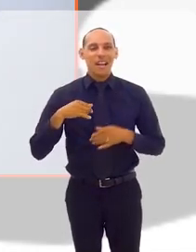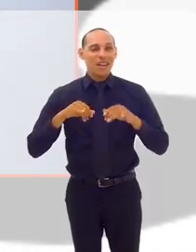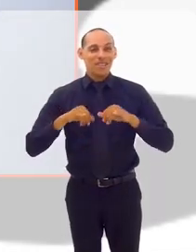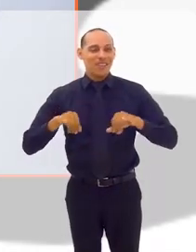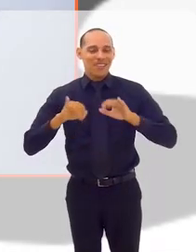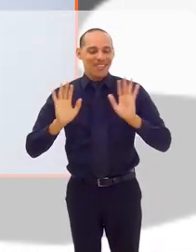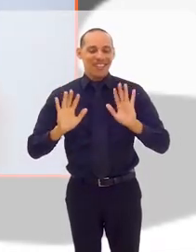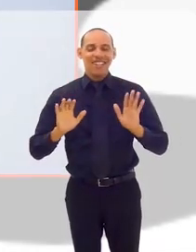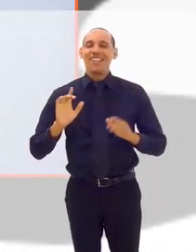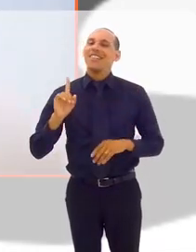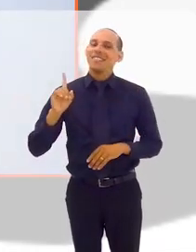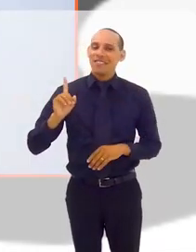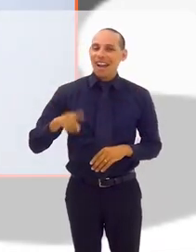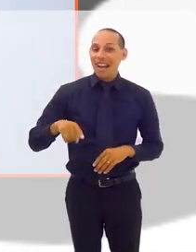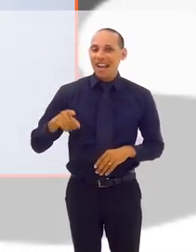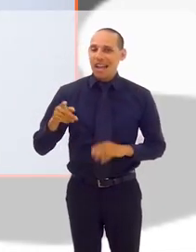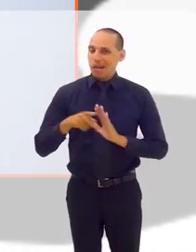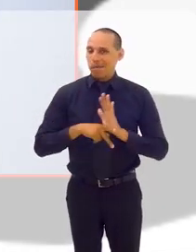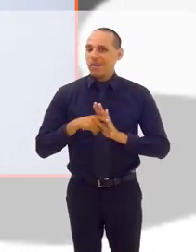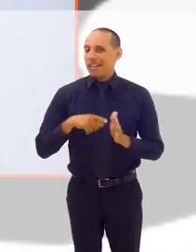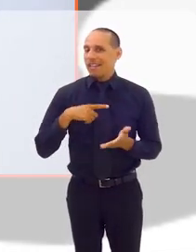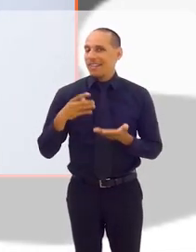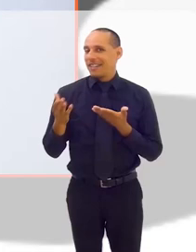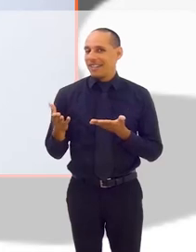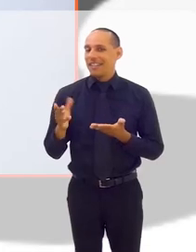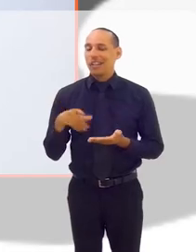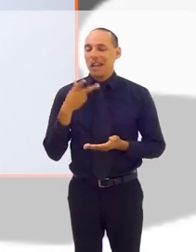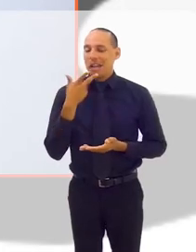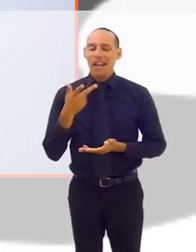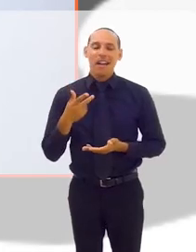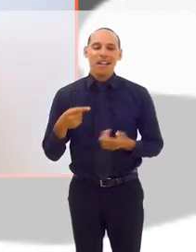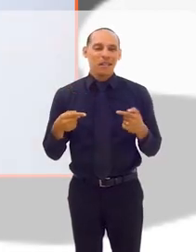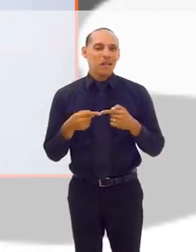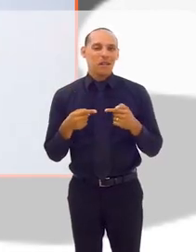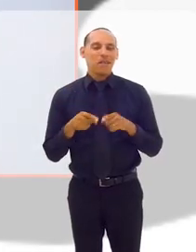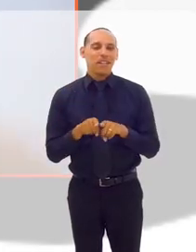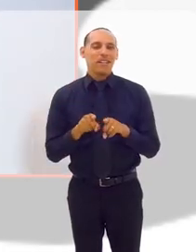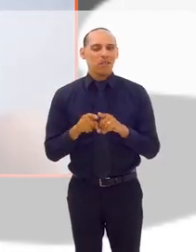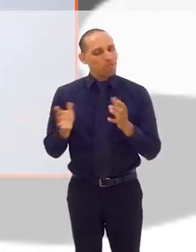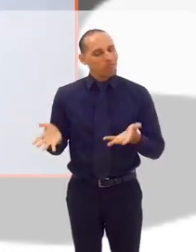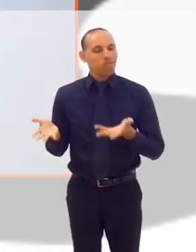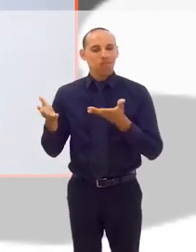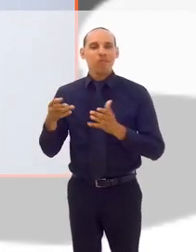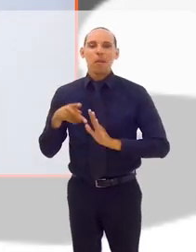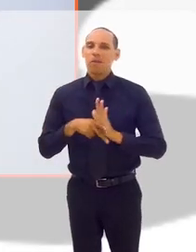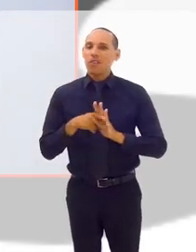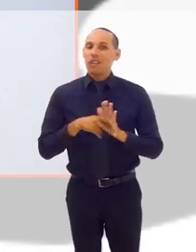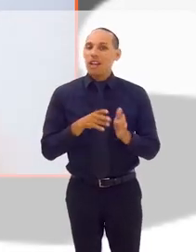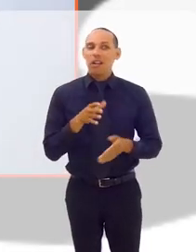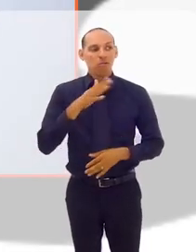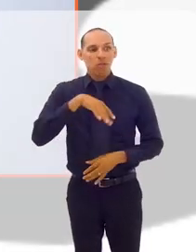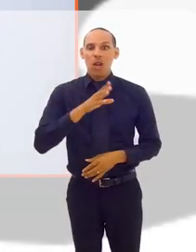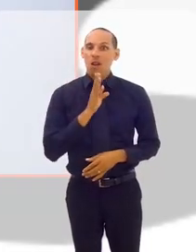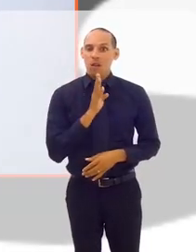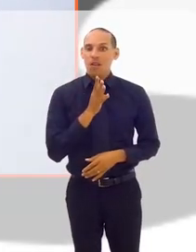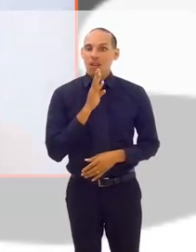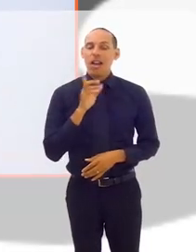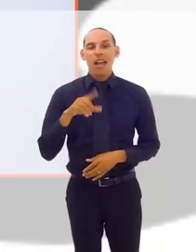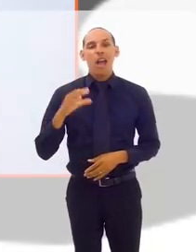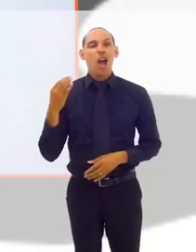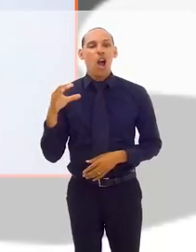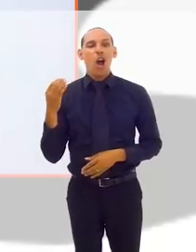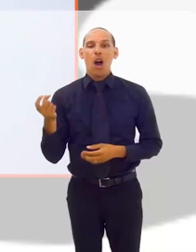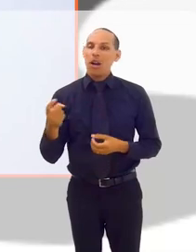fazendo propaganda da Coca, mas como ela tem esse projeto, a gente tem que citar e enaltecer um projeto que é muito conhecido, que é a